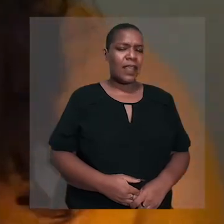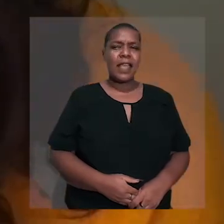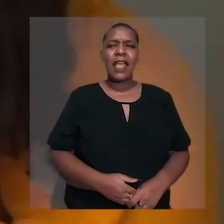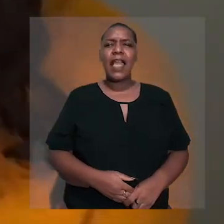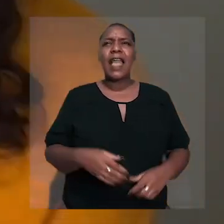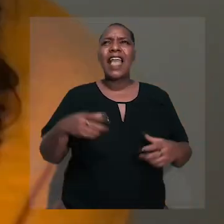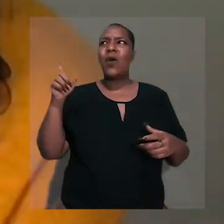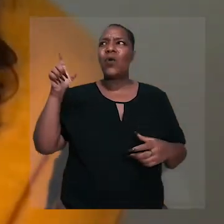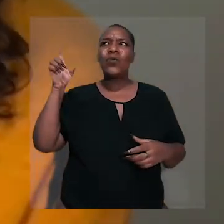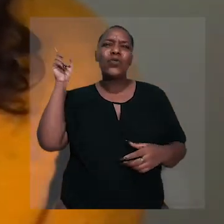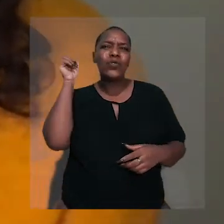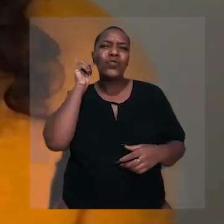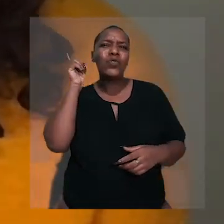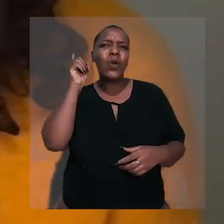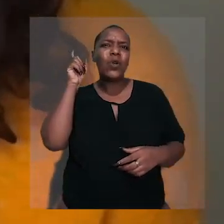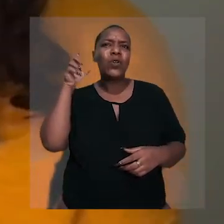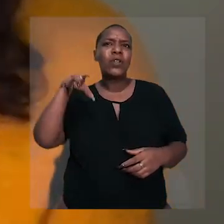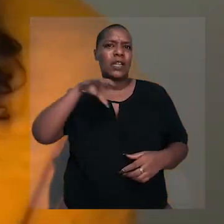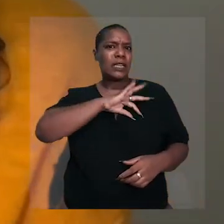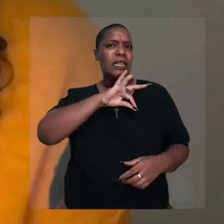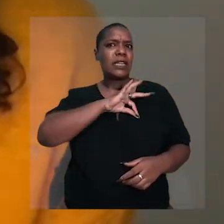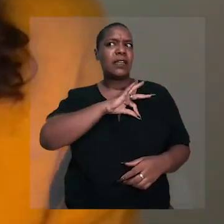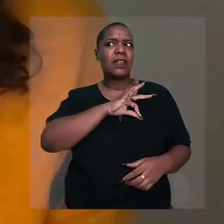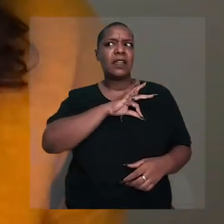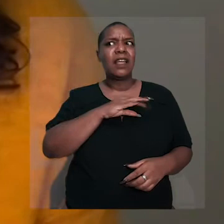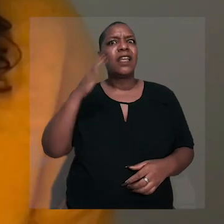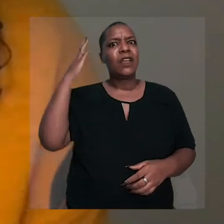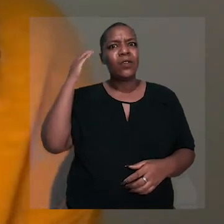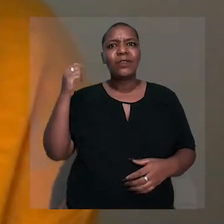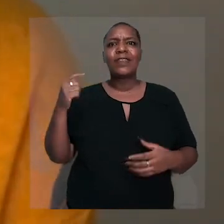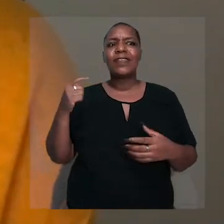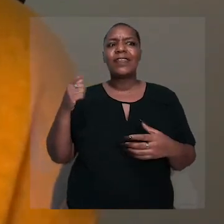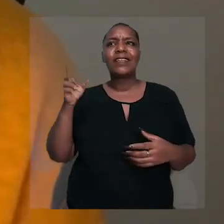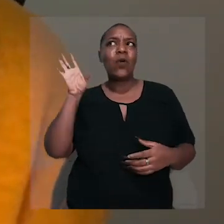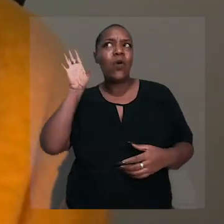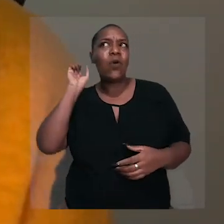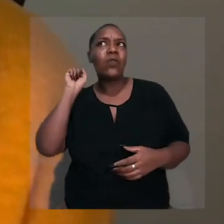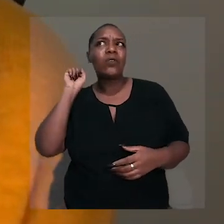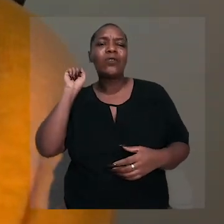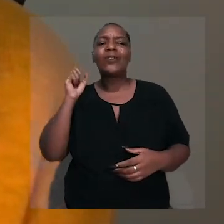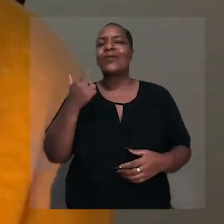Eu não gosto do som da sirene. Toda vez que eu ouço uma sirene, eu sei que alguma coisa não está bem.